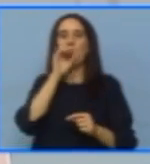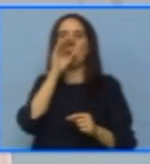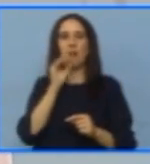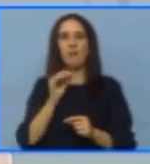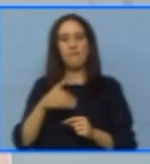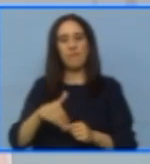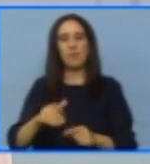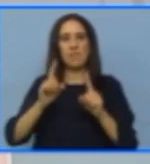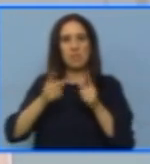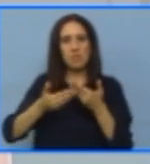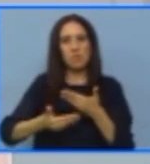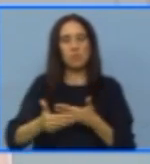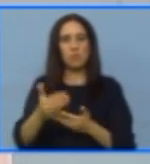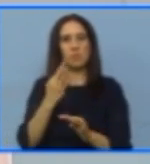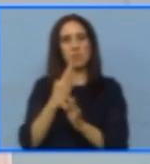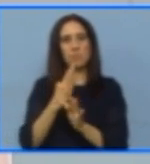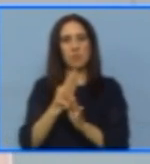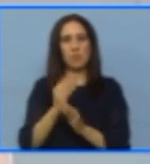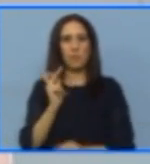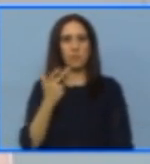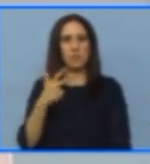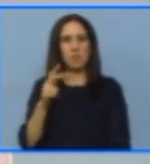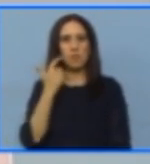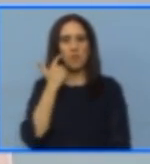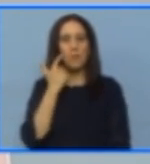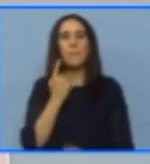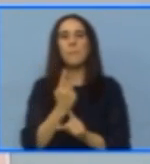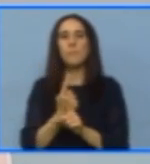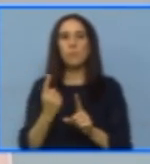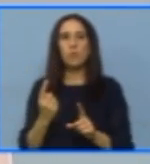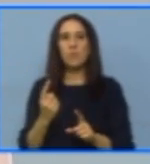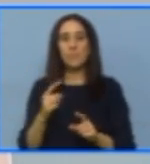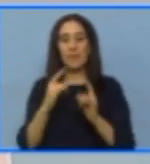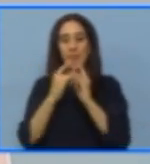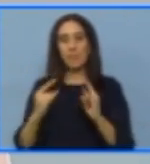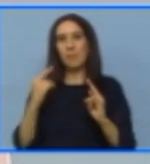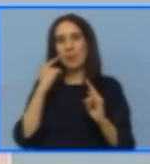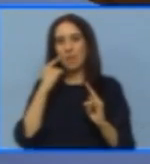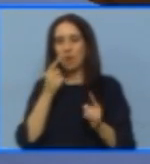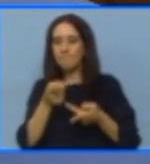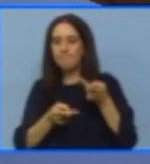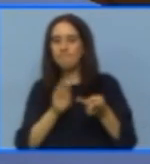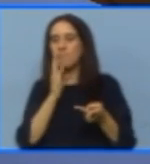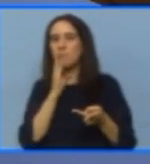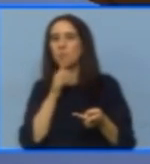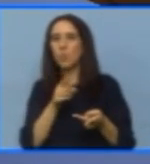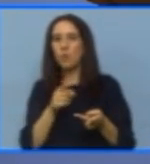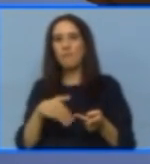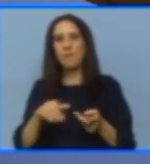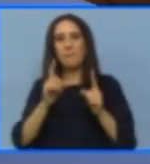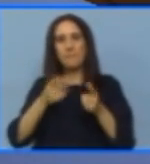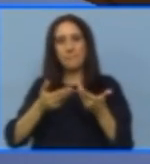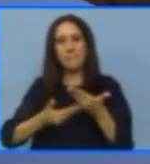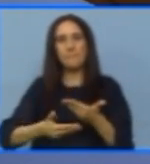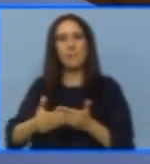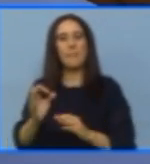o início das nossas celebrações do centenário, porque a partir deste acampamento e da sua avaliação vamos começar a